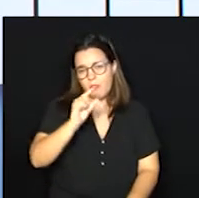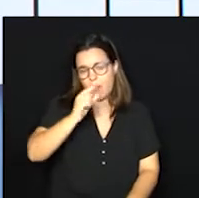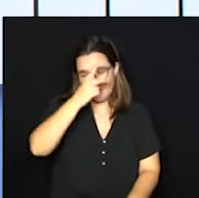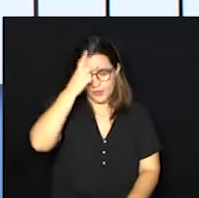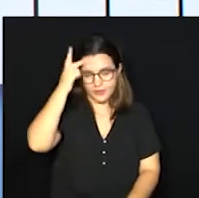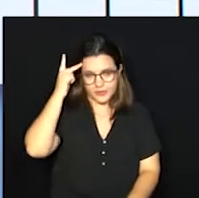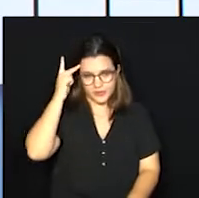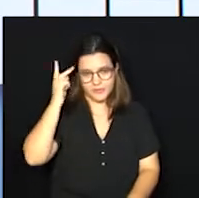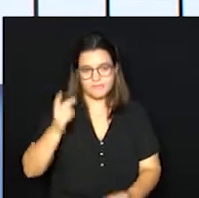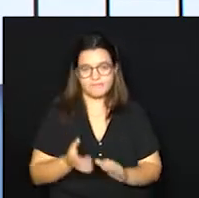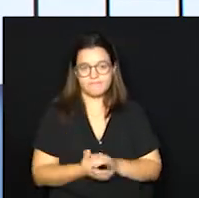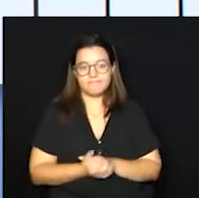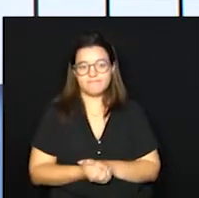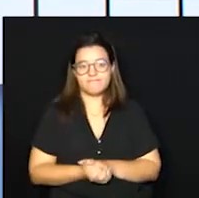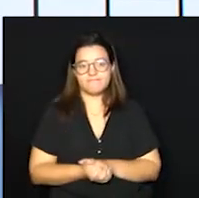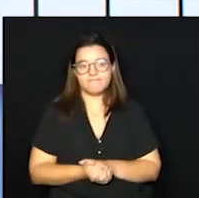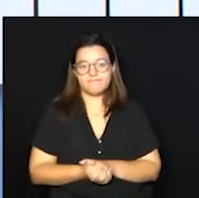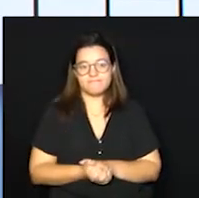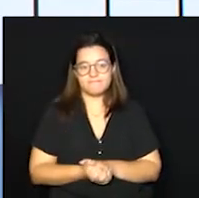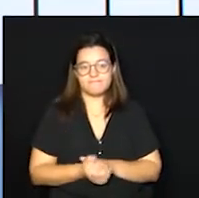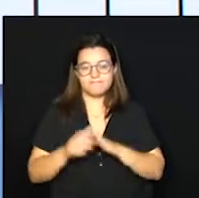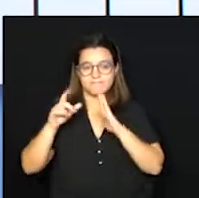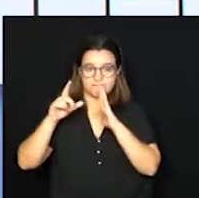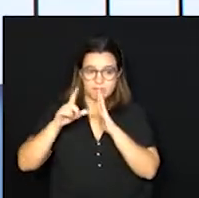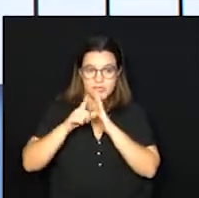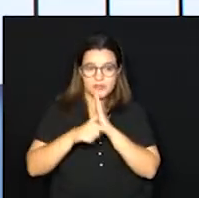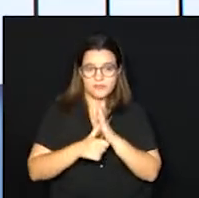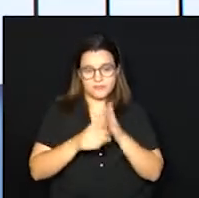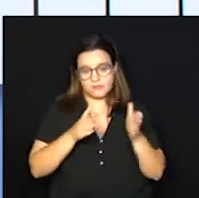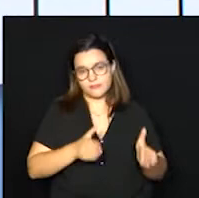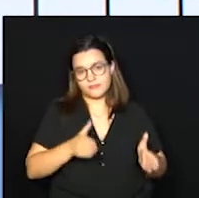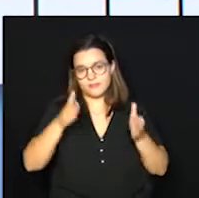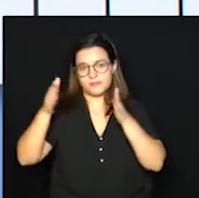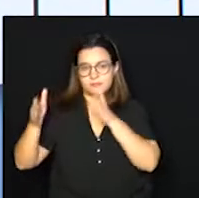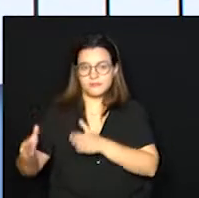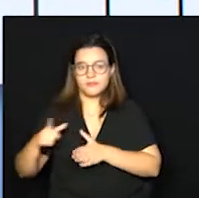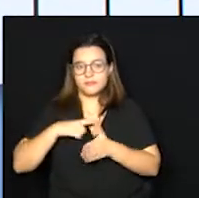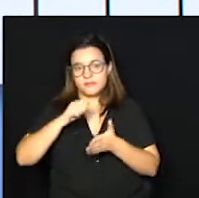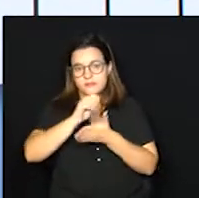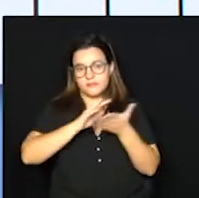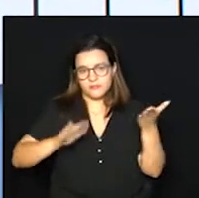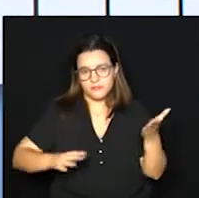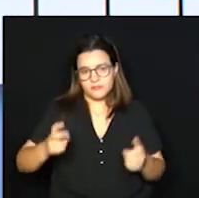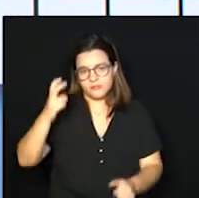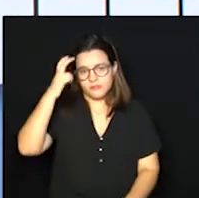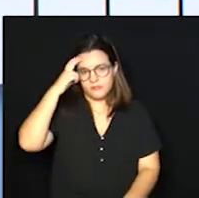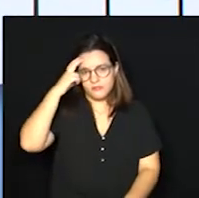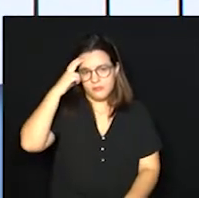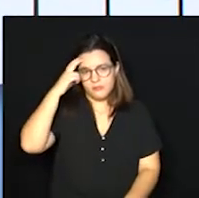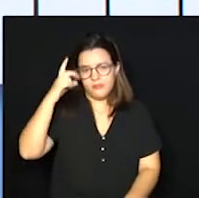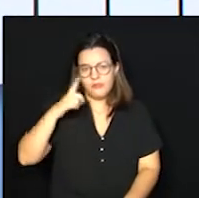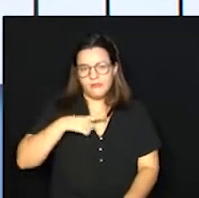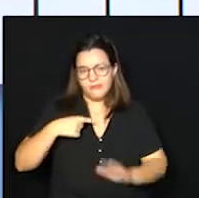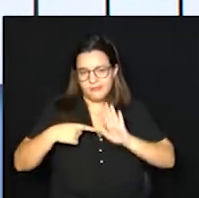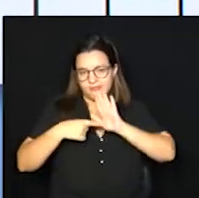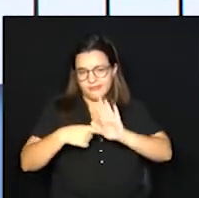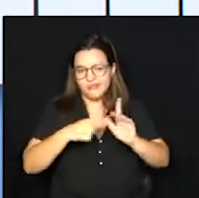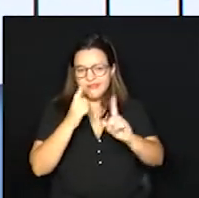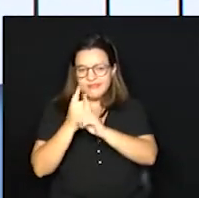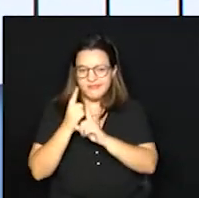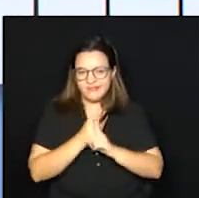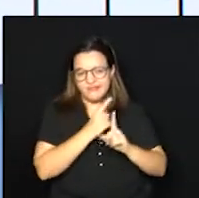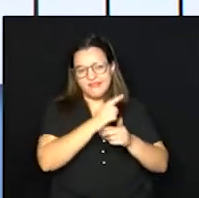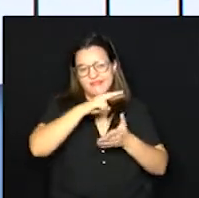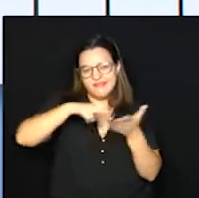o distanciamento. E depois elas vão receber atividades culturais, como saraus, encontros de